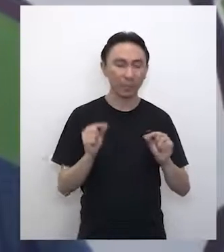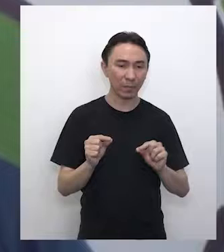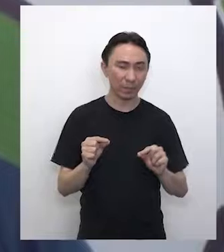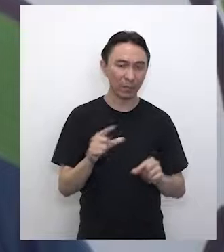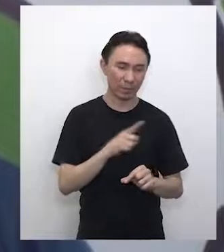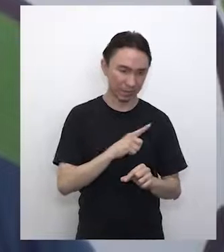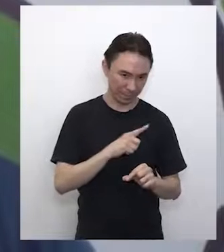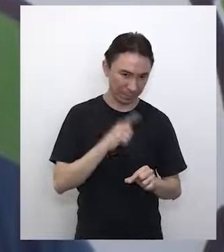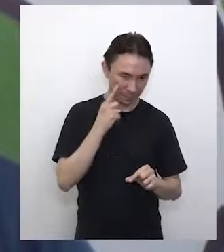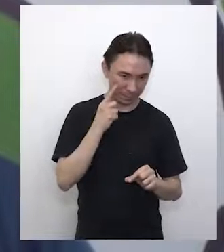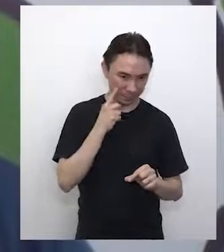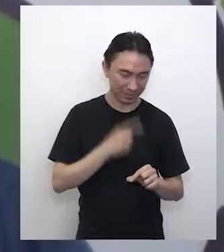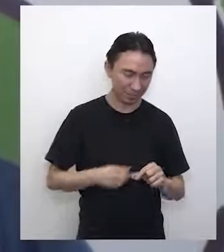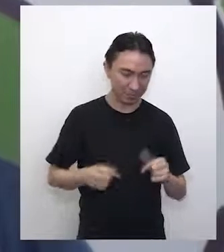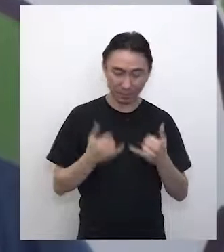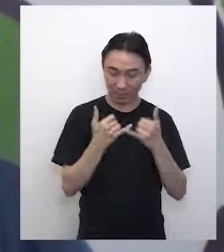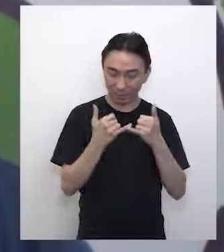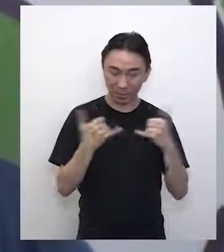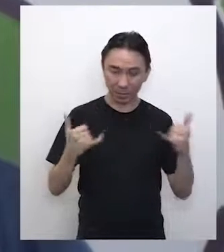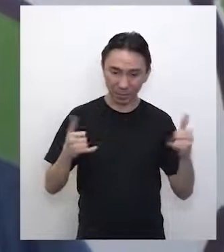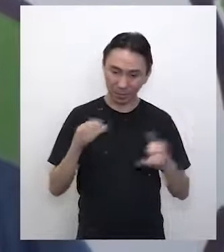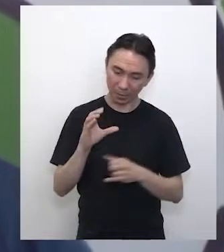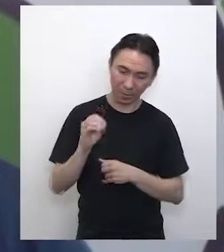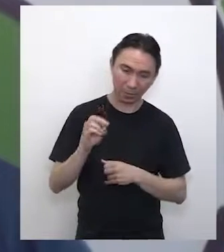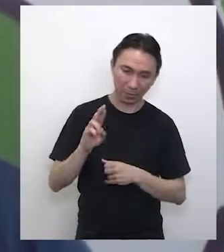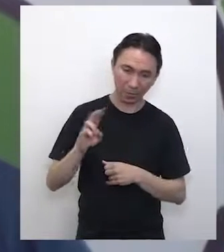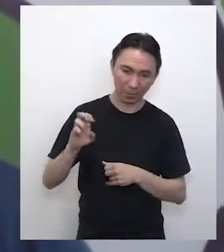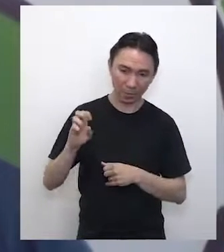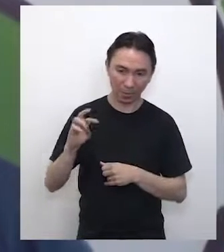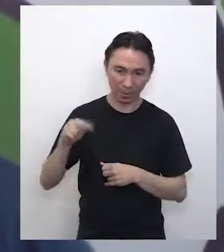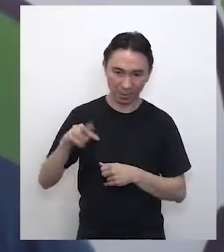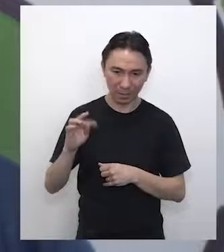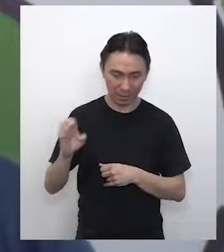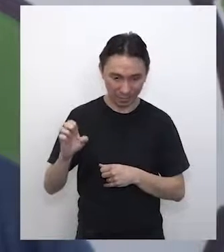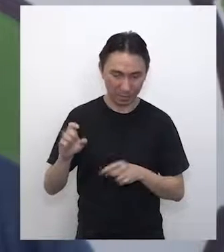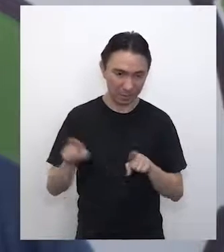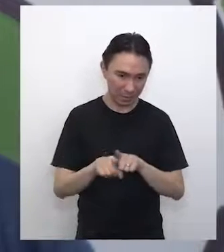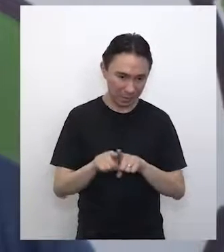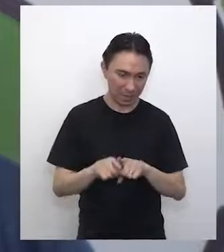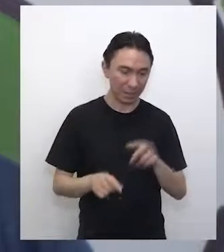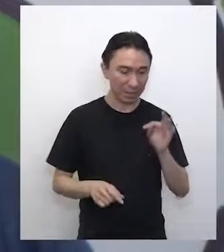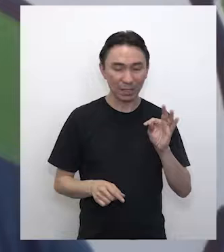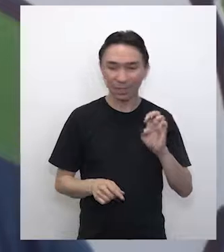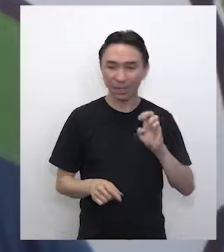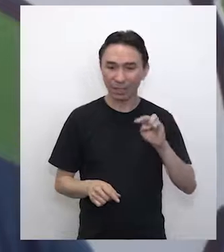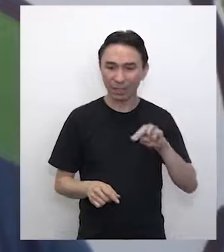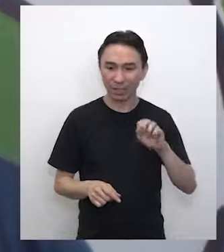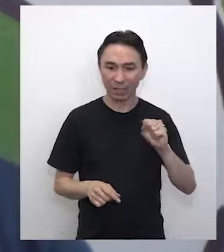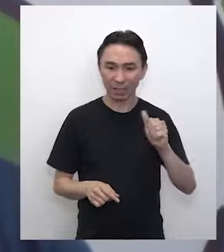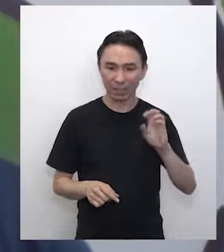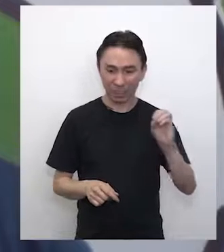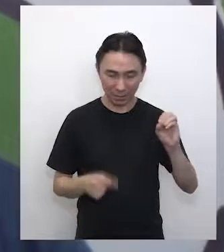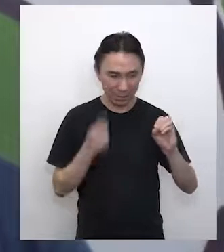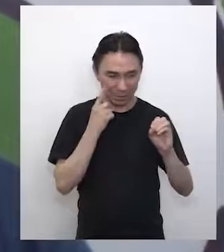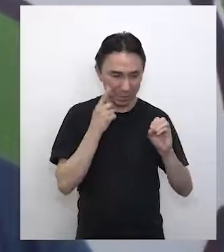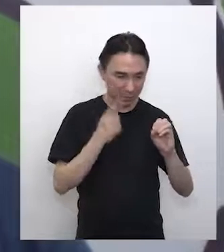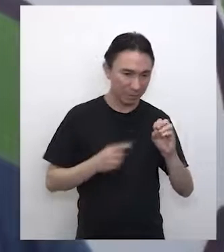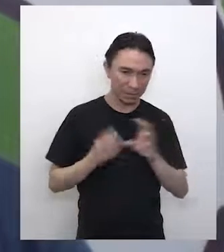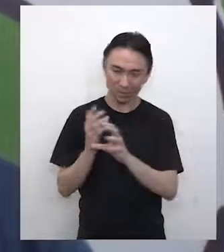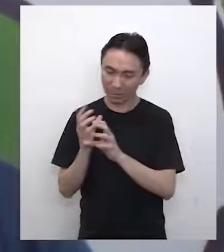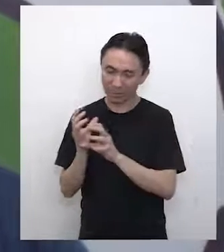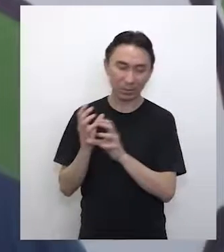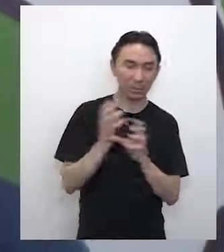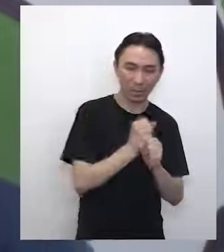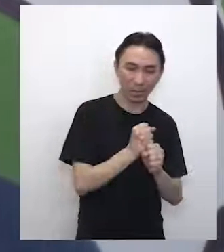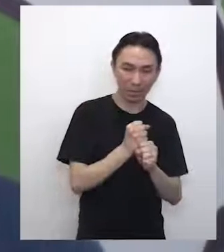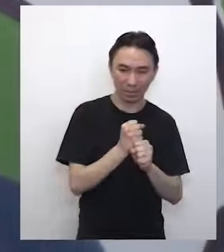na corrente. Então, somamos a corrente, somamos a tensão. Tá? Então, nós tivemos um melhor